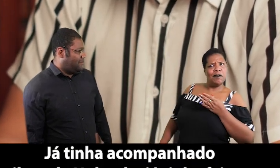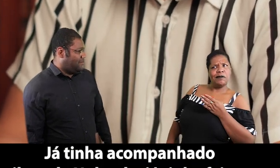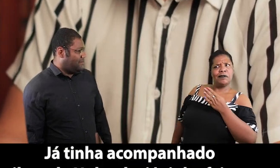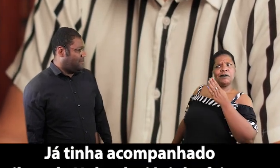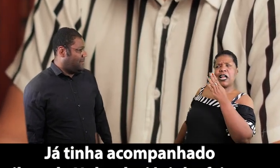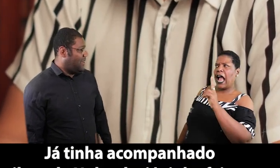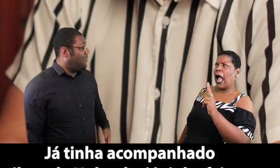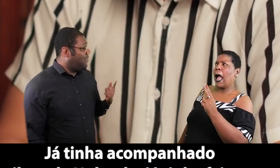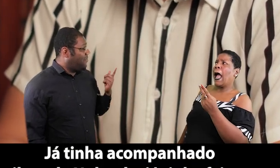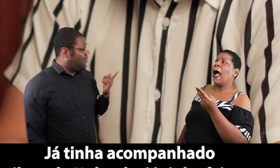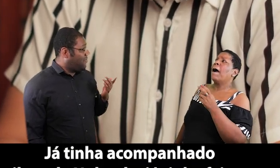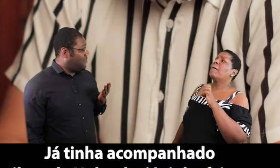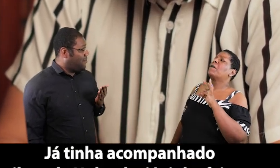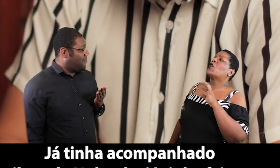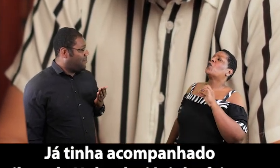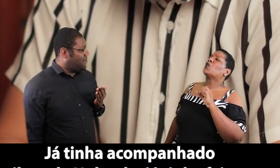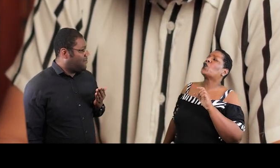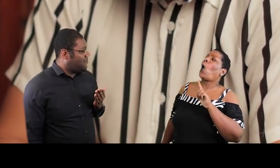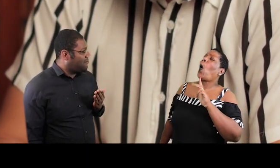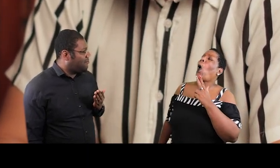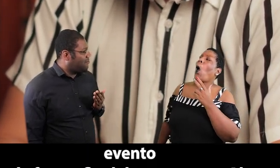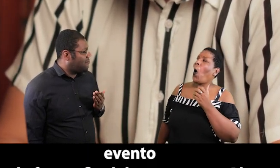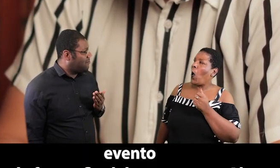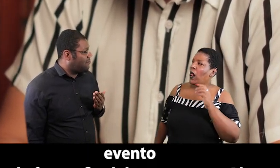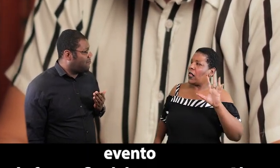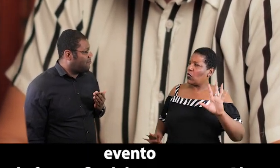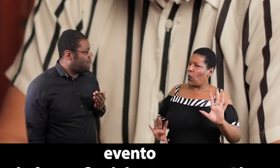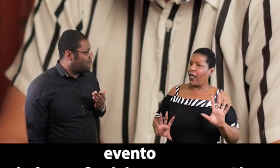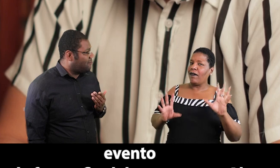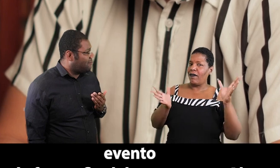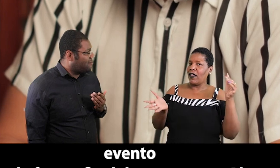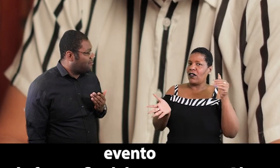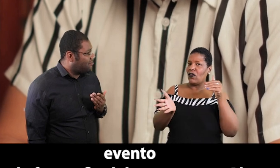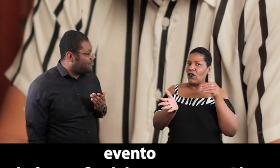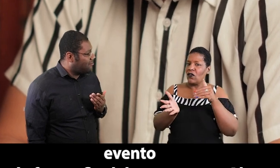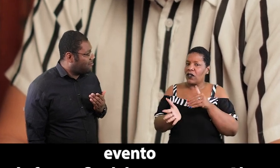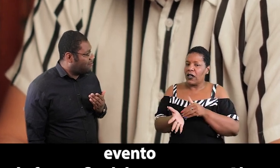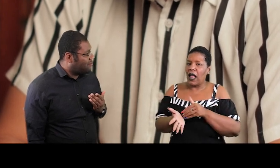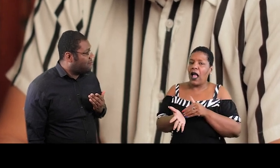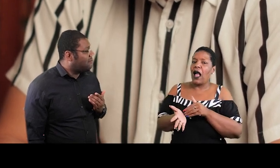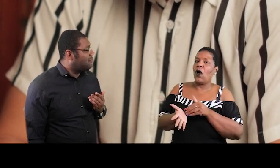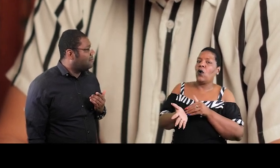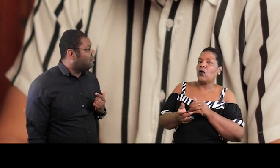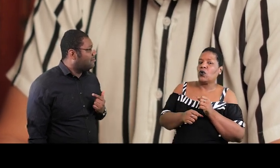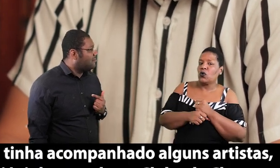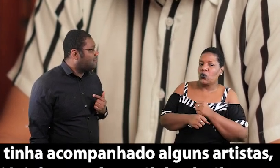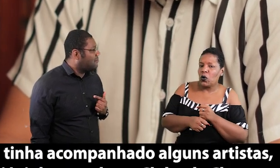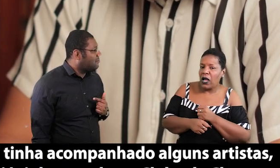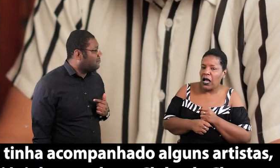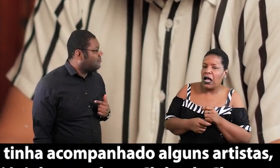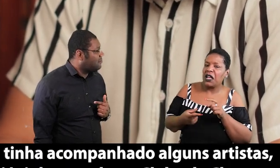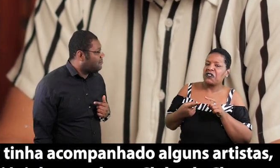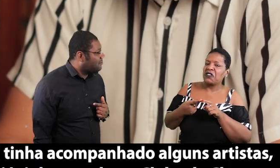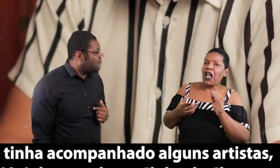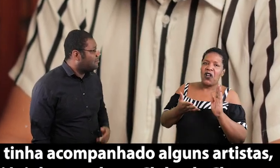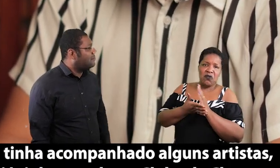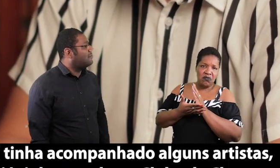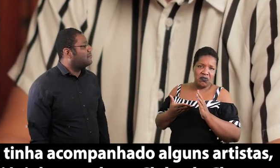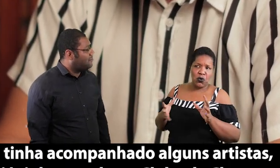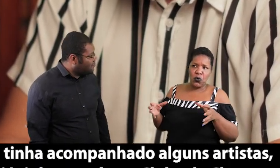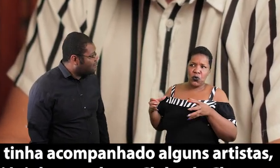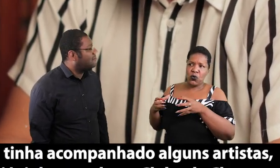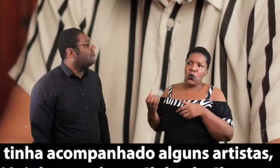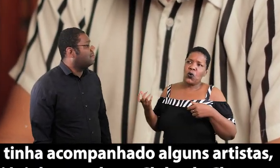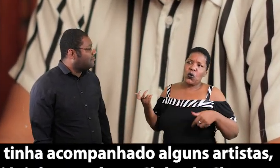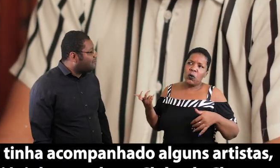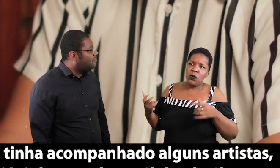viajando. o Hamilton de Holanda, já tinha feito aquele evento que ele faz no final do ano, né? Pra Abrace. Já tinha acompanhado alguns artistas, já tinha tocado no Clube